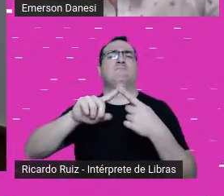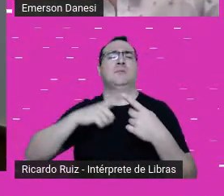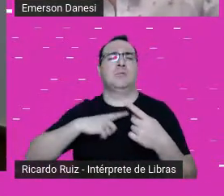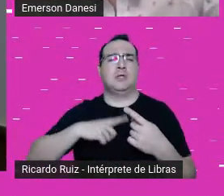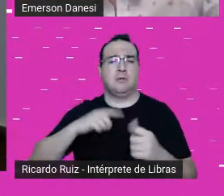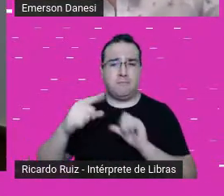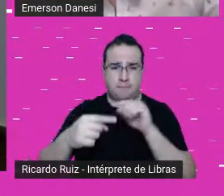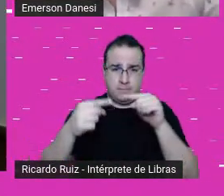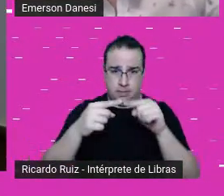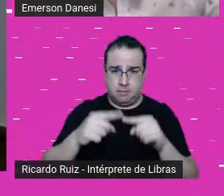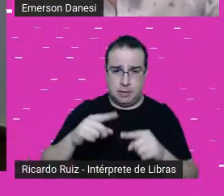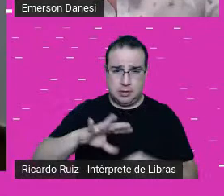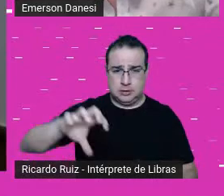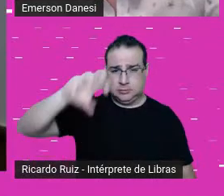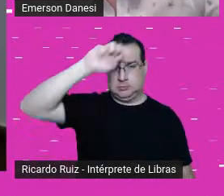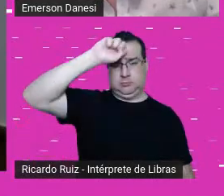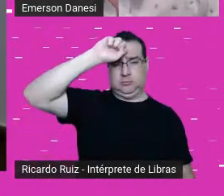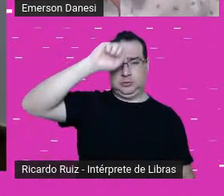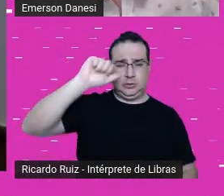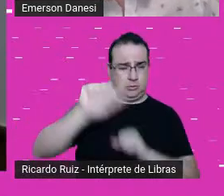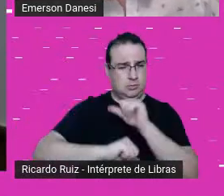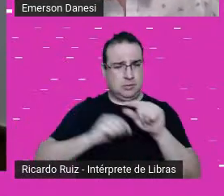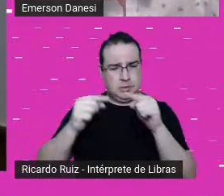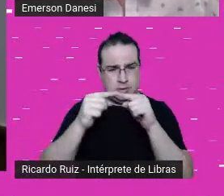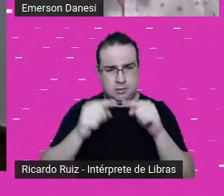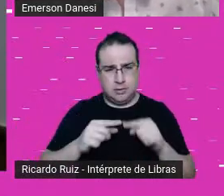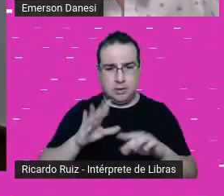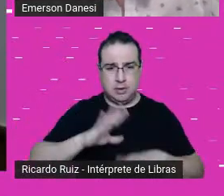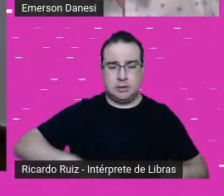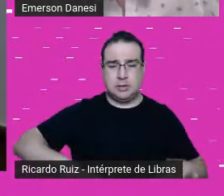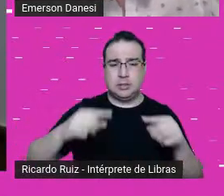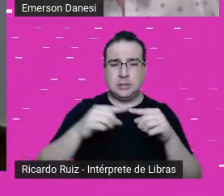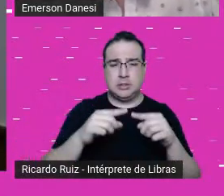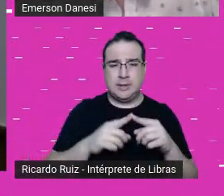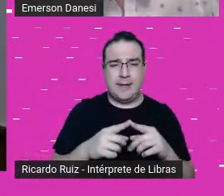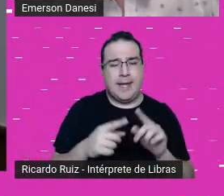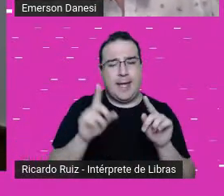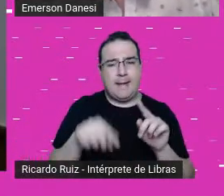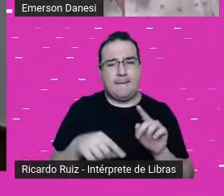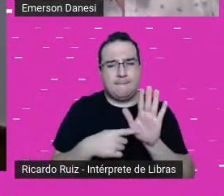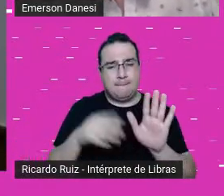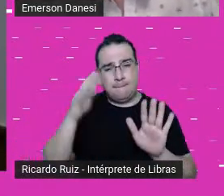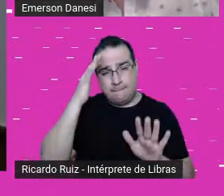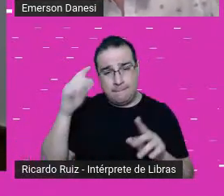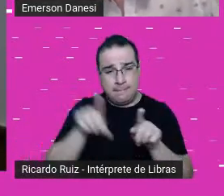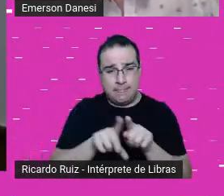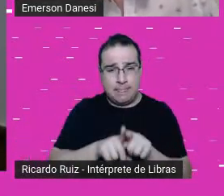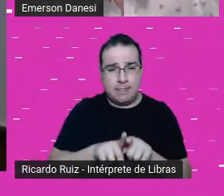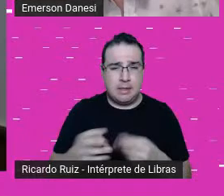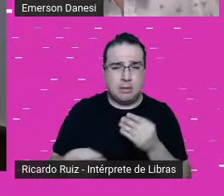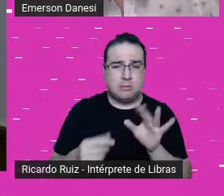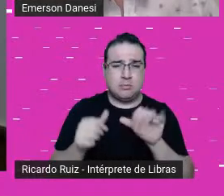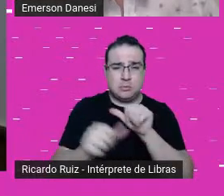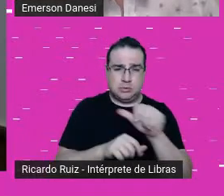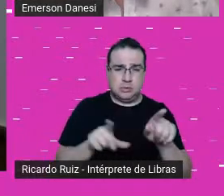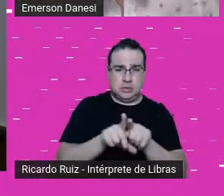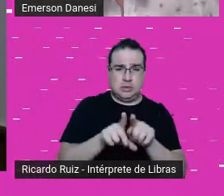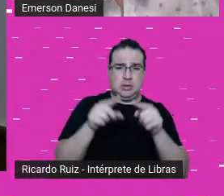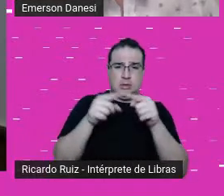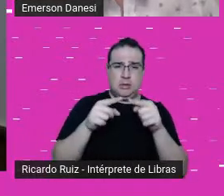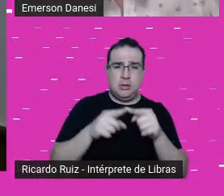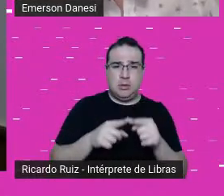lugar, que faz a gente repensar tudo. Eu acho que isso também era uma coisa bem revolucionária, digamos, que